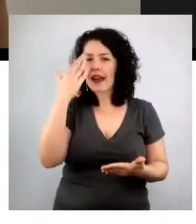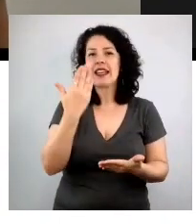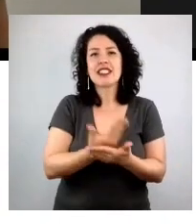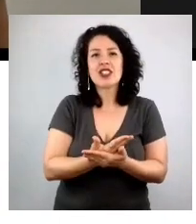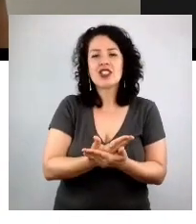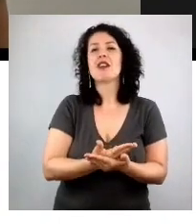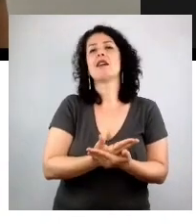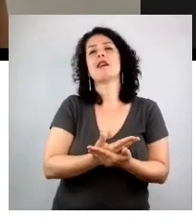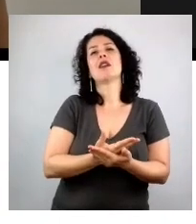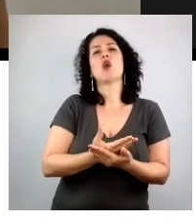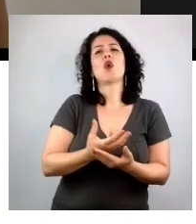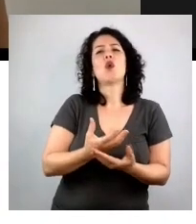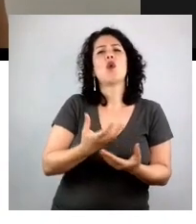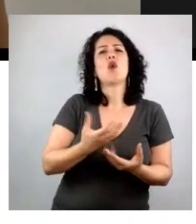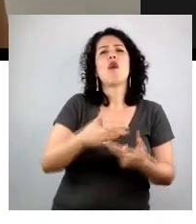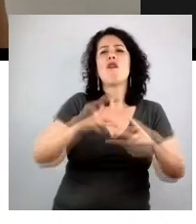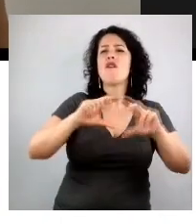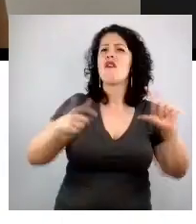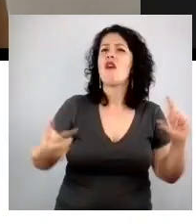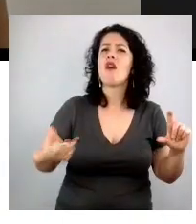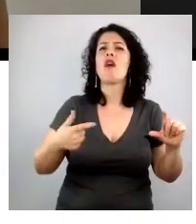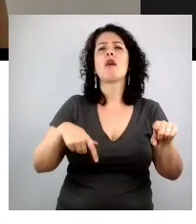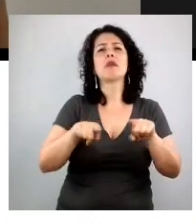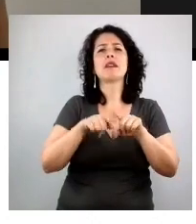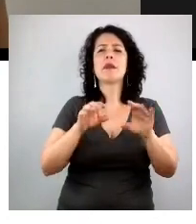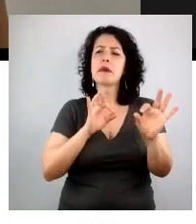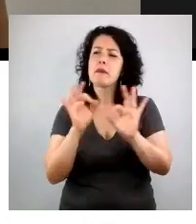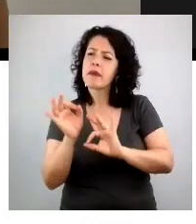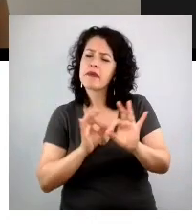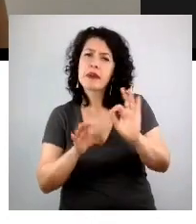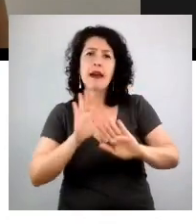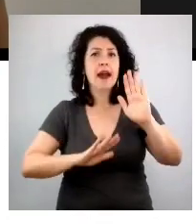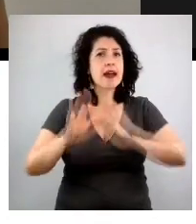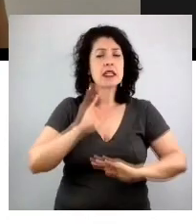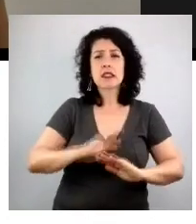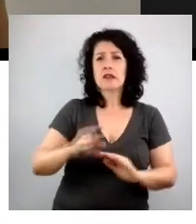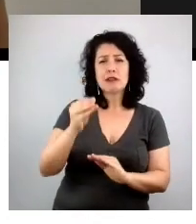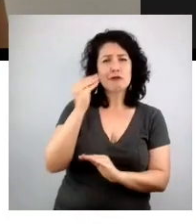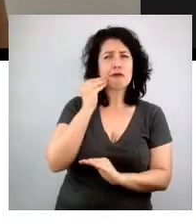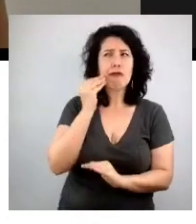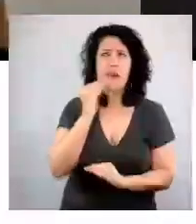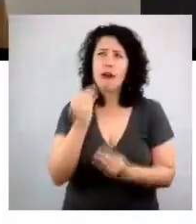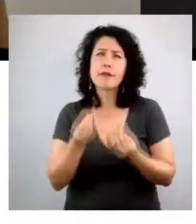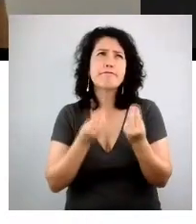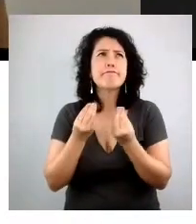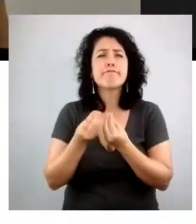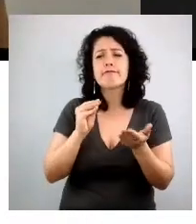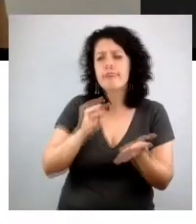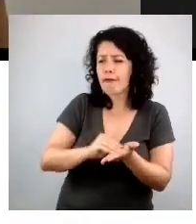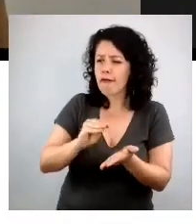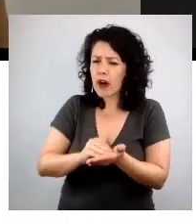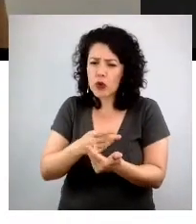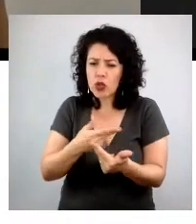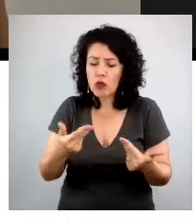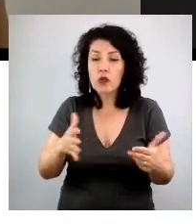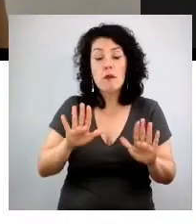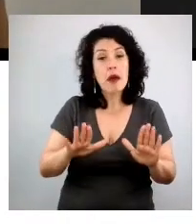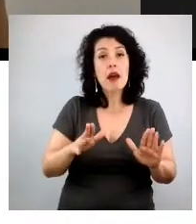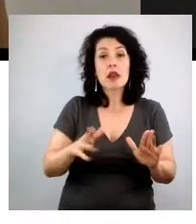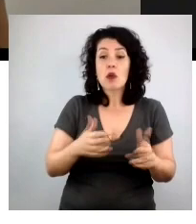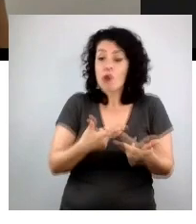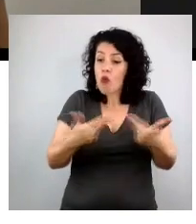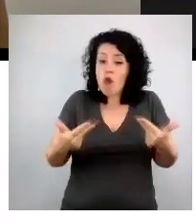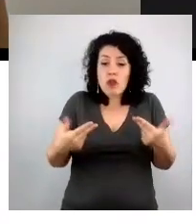redondo, não estar perfeito, é pelo fato de que às vezes são coisas tão novas que a gente não sabe realmente se são todos os